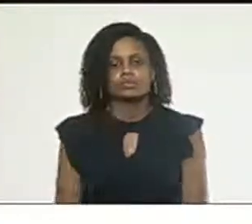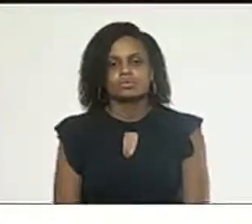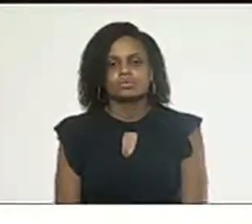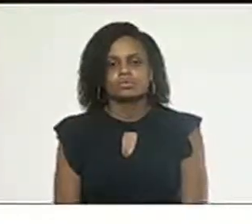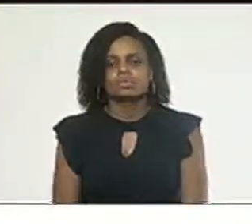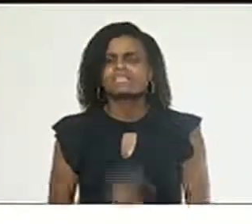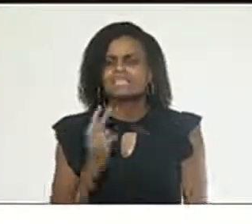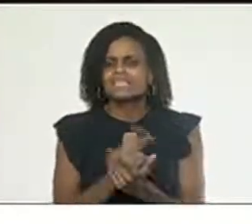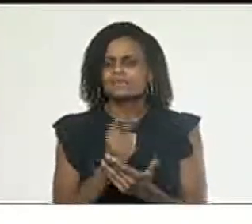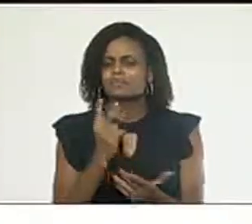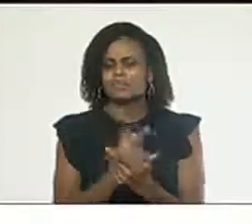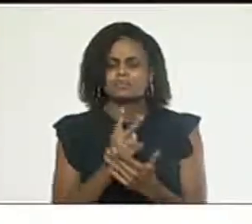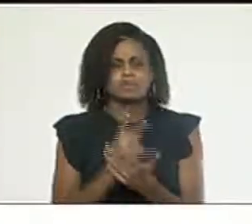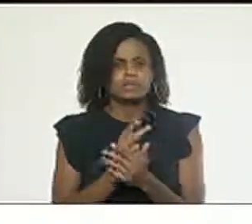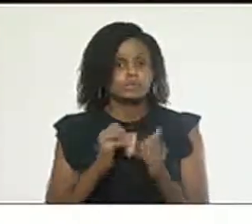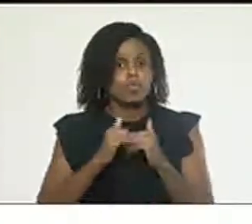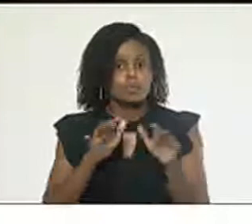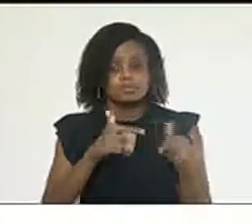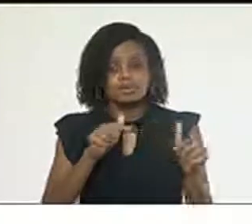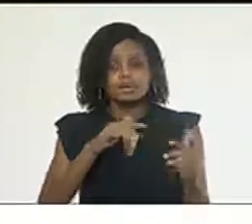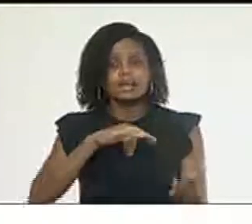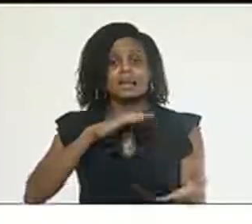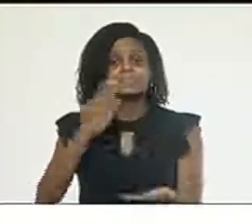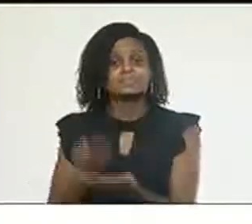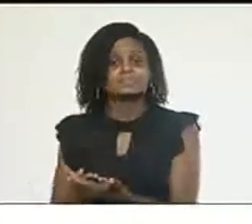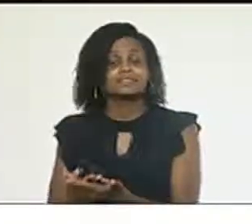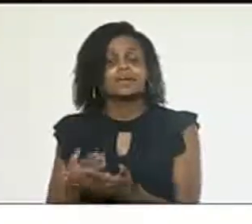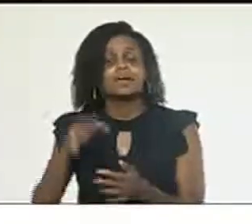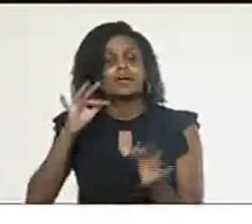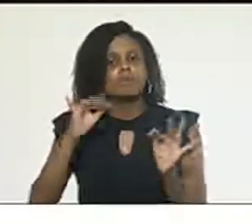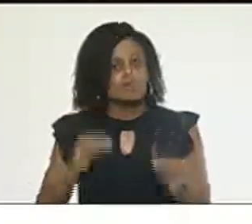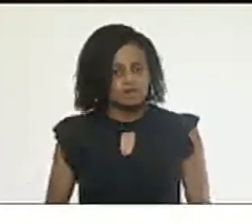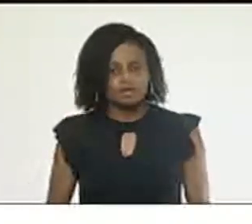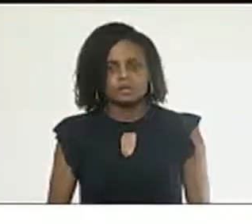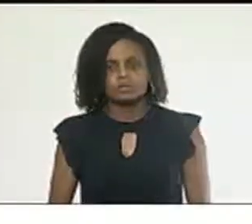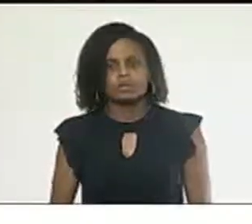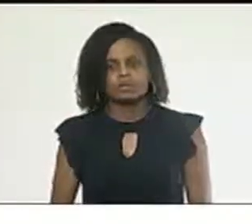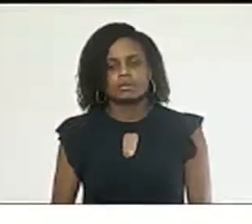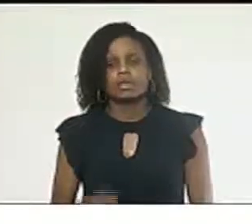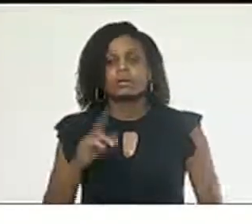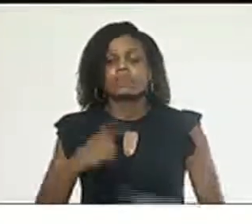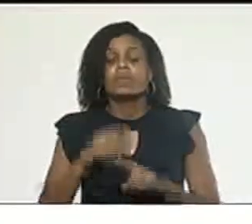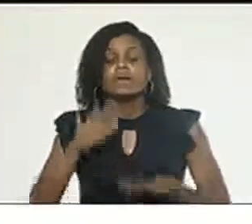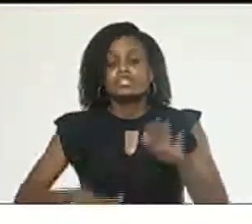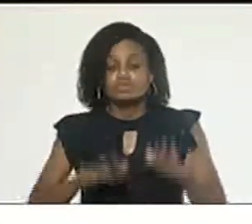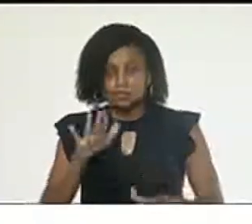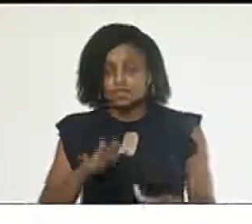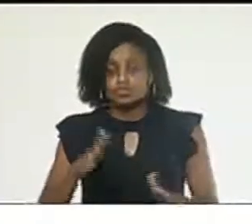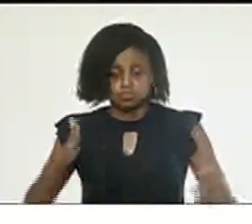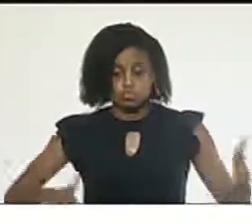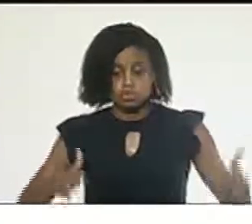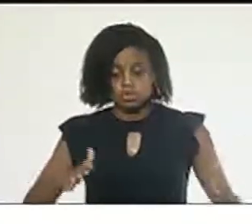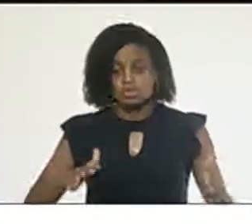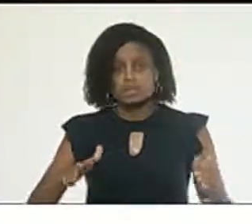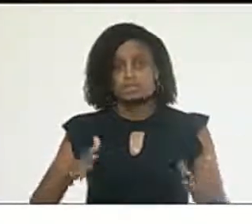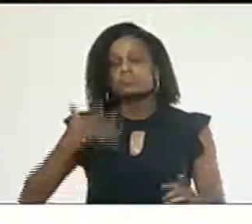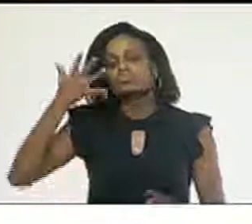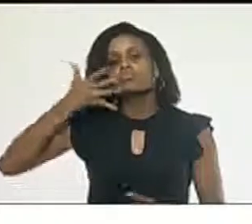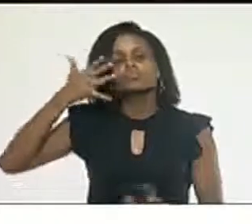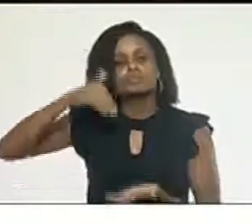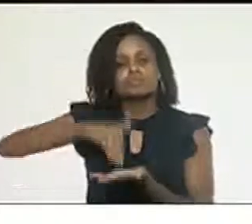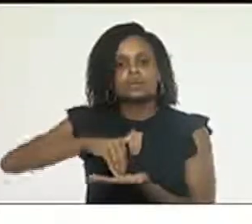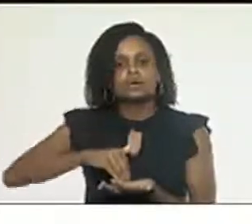desde o início dos trabalhos até o final. Porque, às vezes, durante o expediente final,